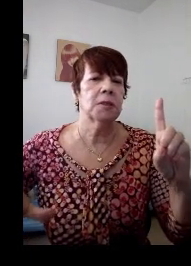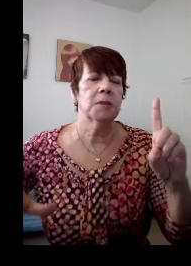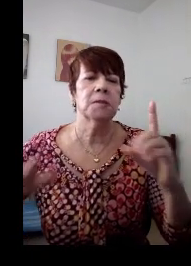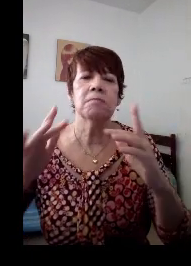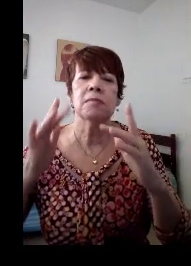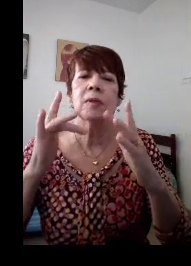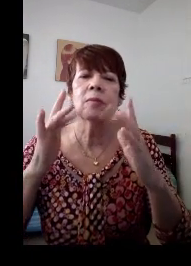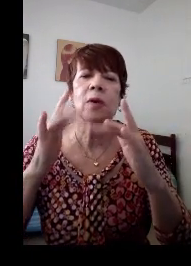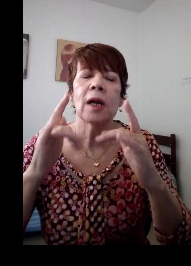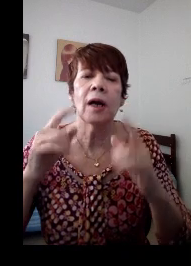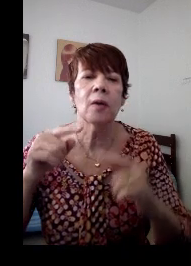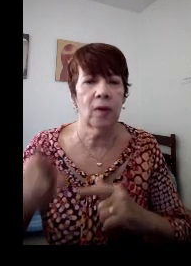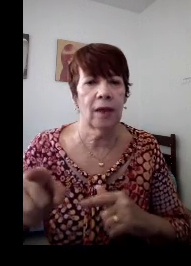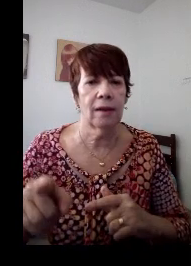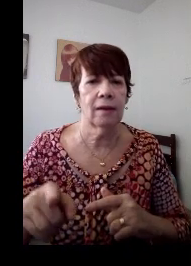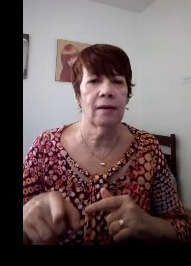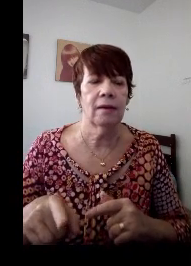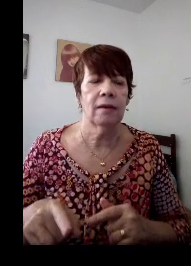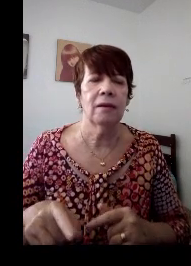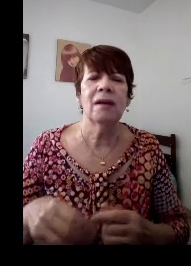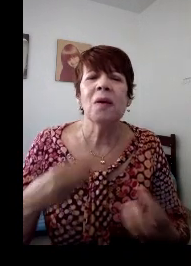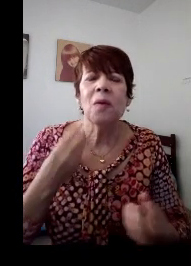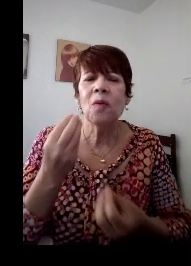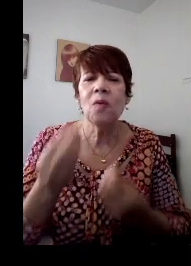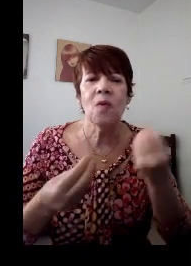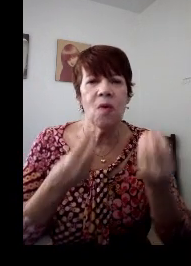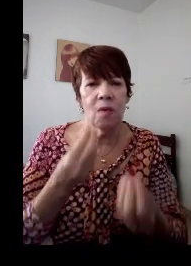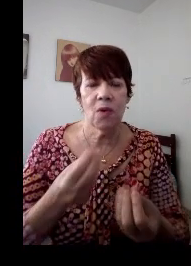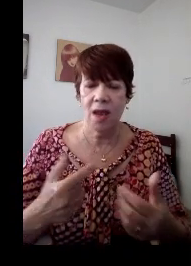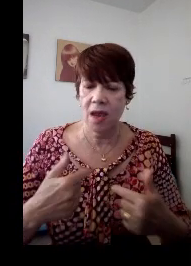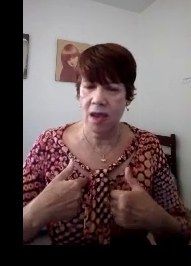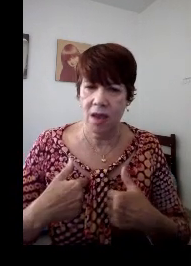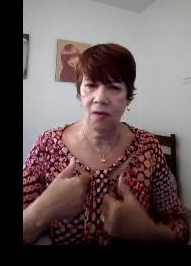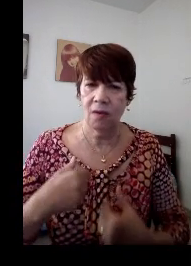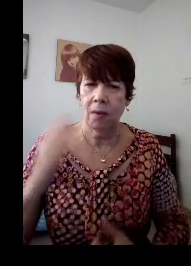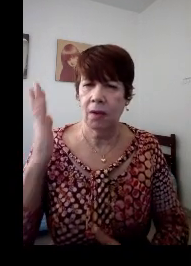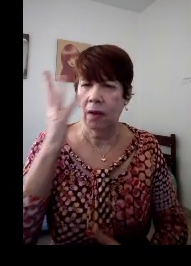tão linda, tão maravilhosa, tão bela,